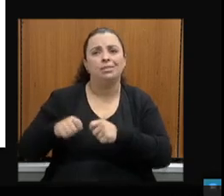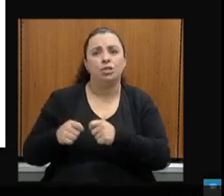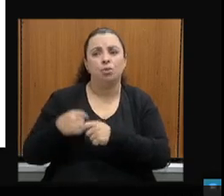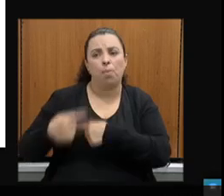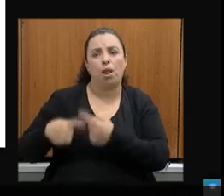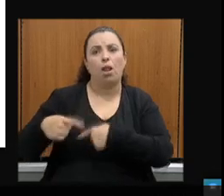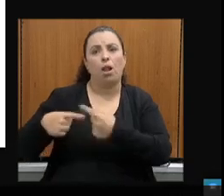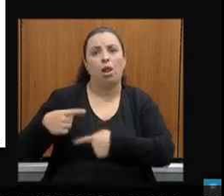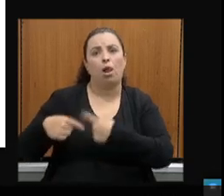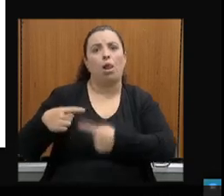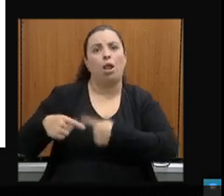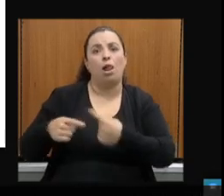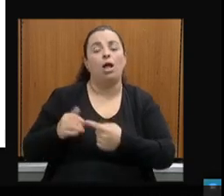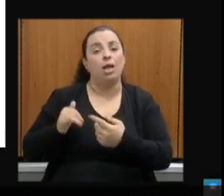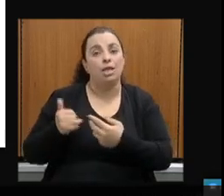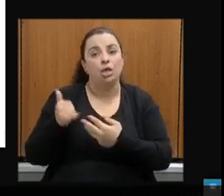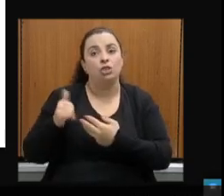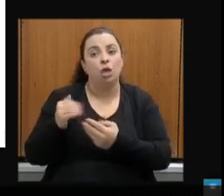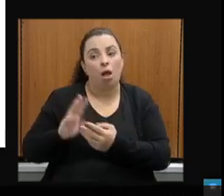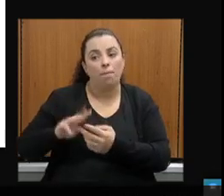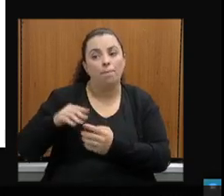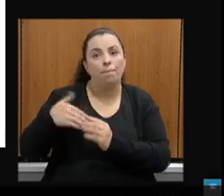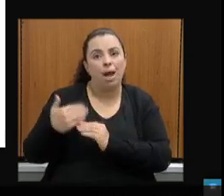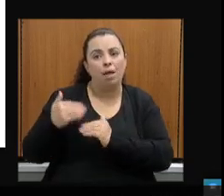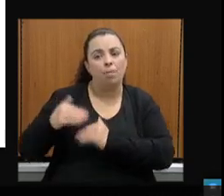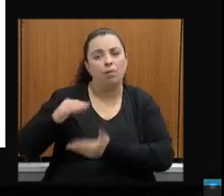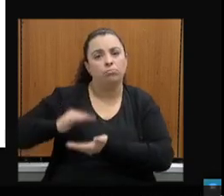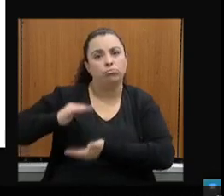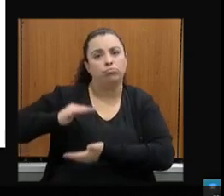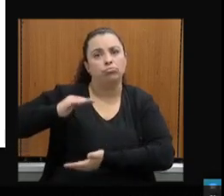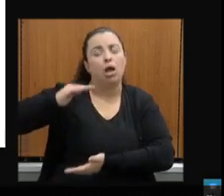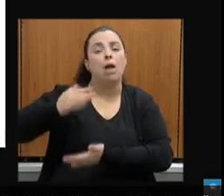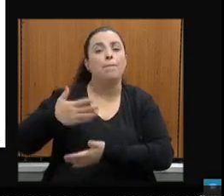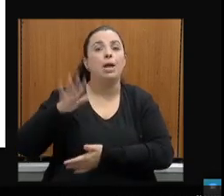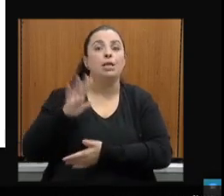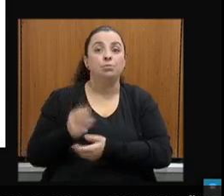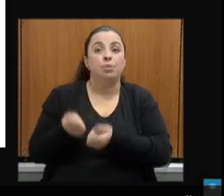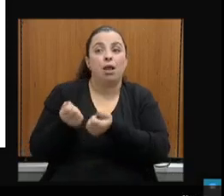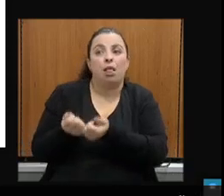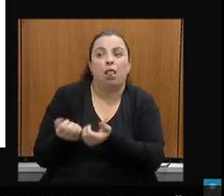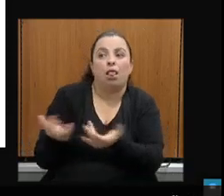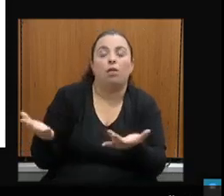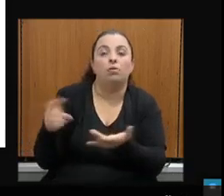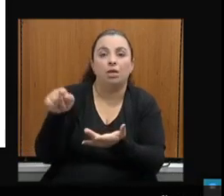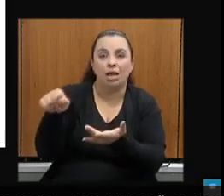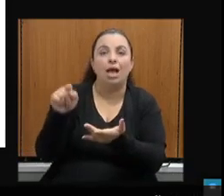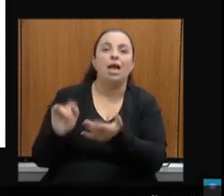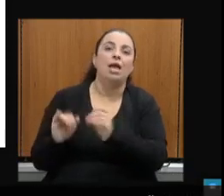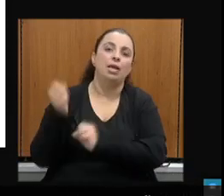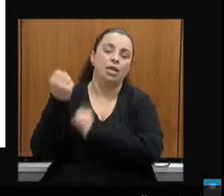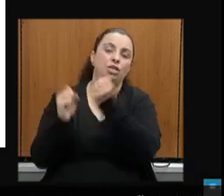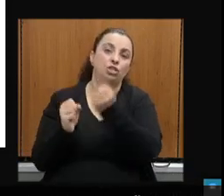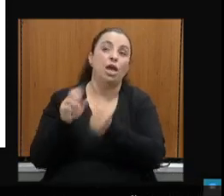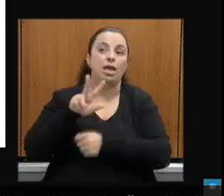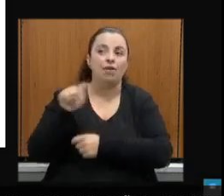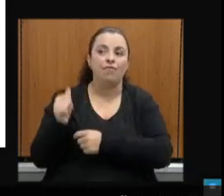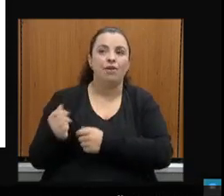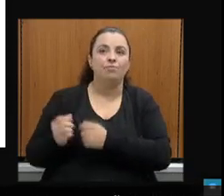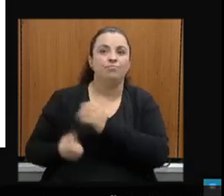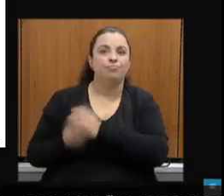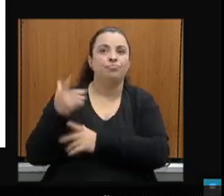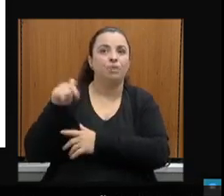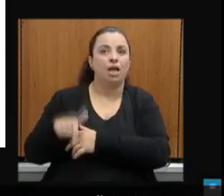capacidade de fornecer a energia necessária para essa indústria que vem então são 200 novas subestações